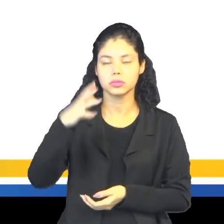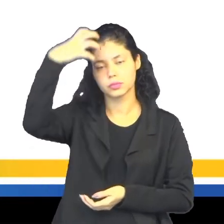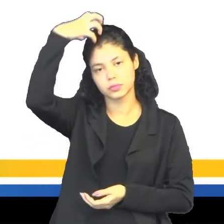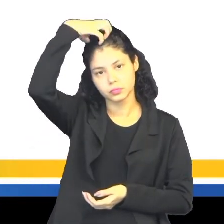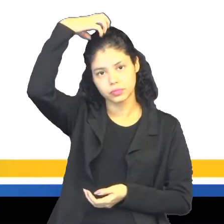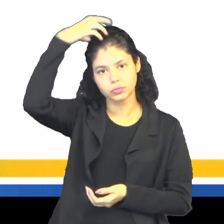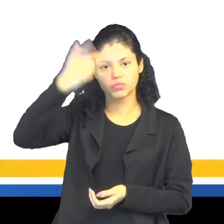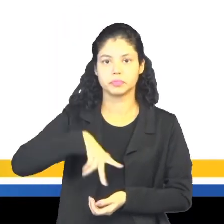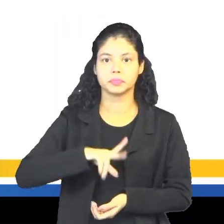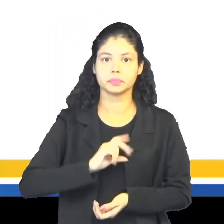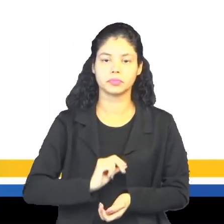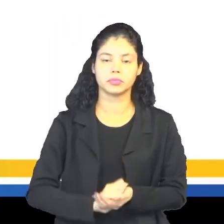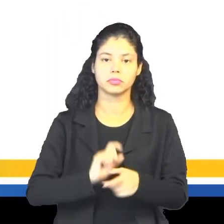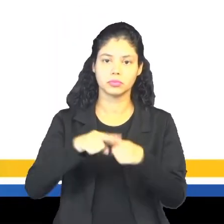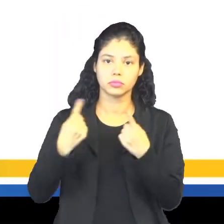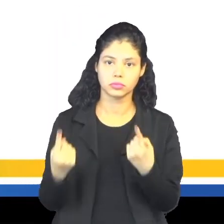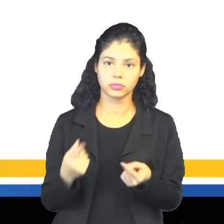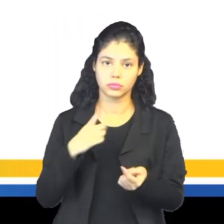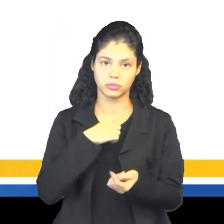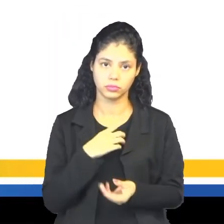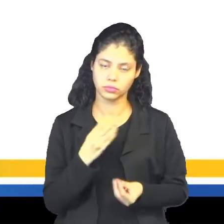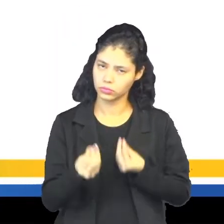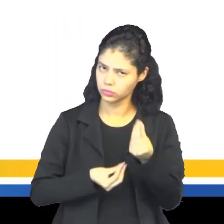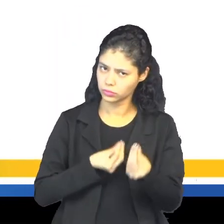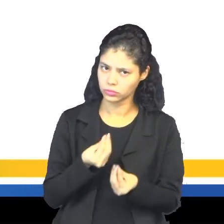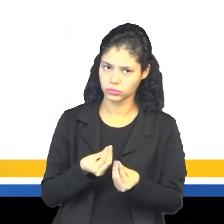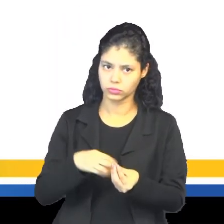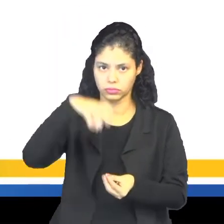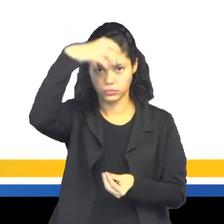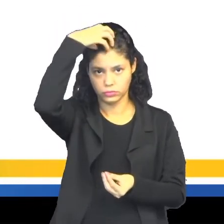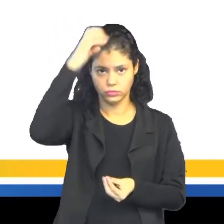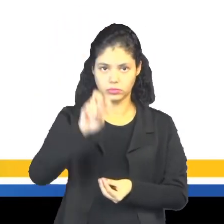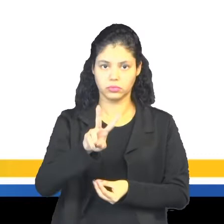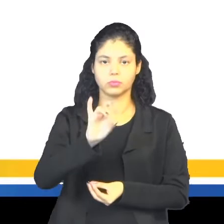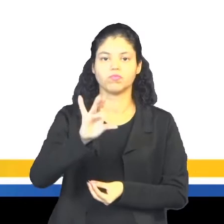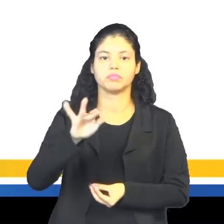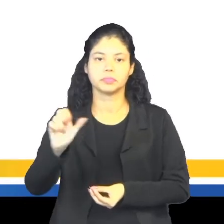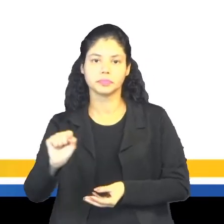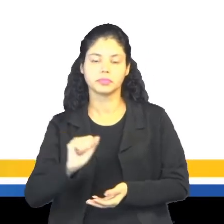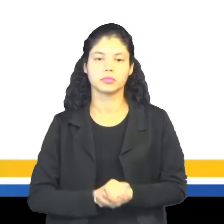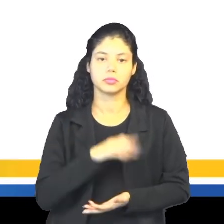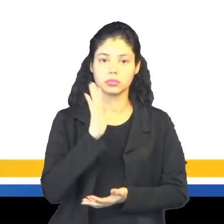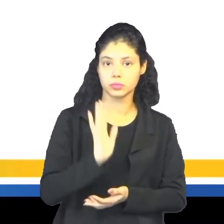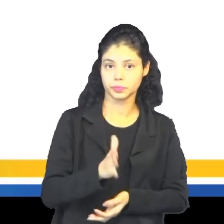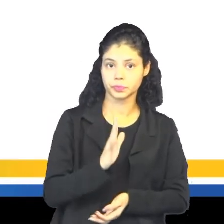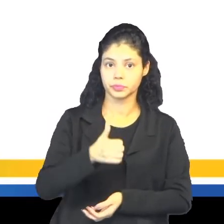né, o manteve ali como reis vassalos, né. Já em